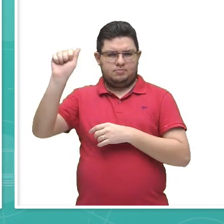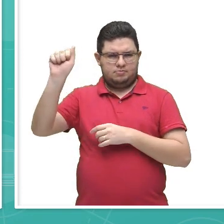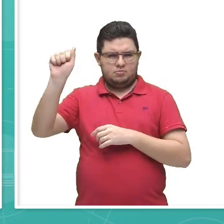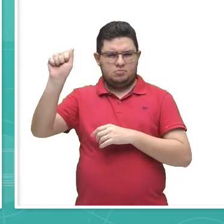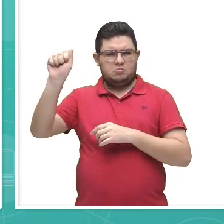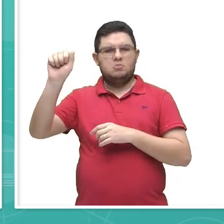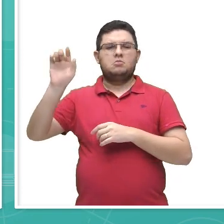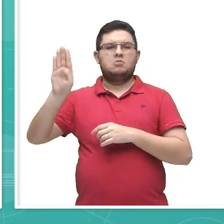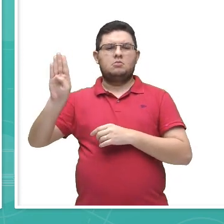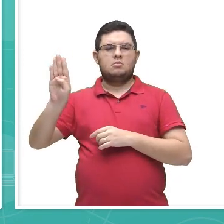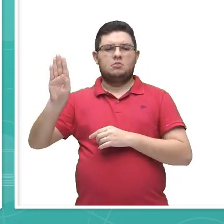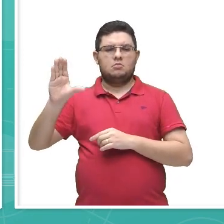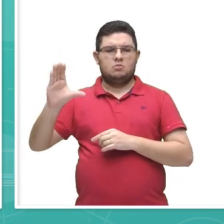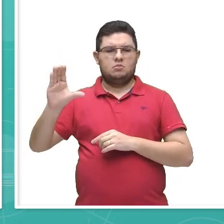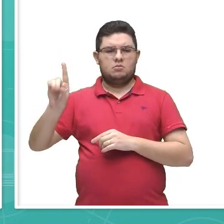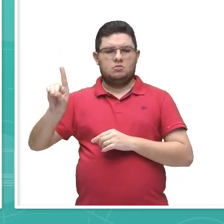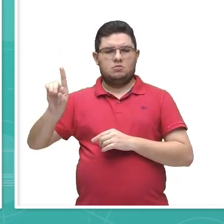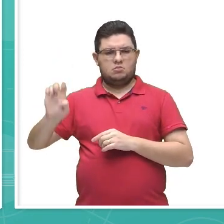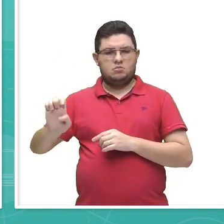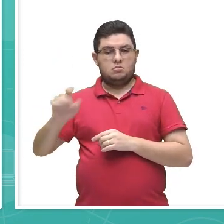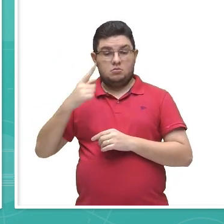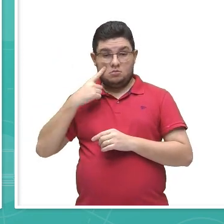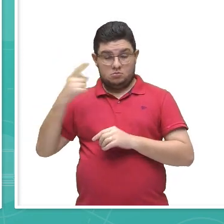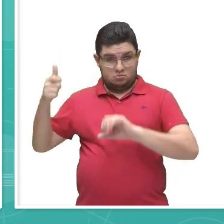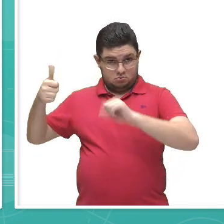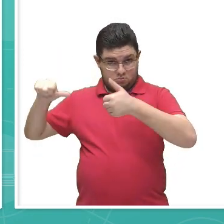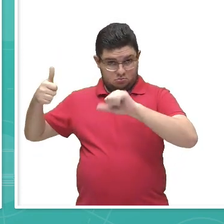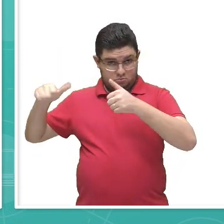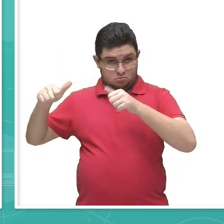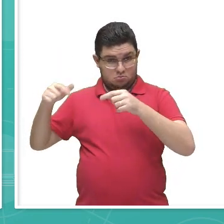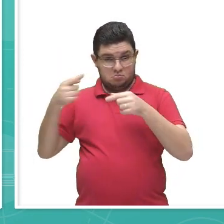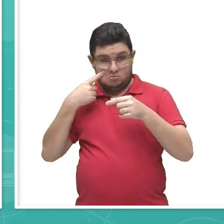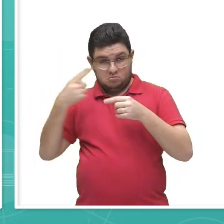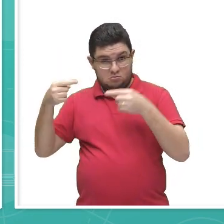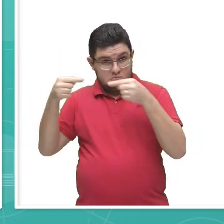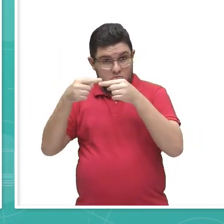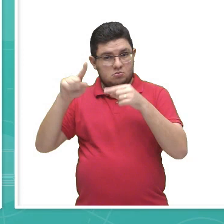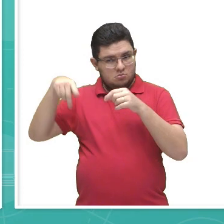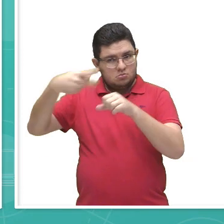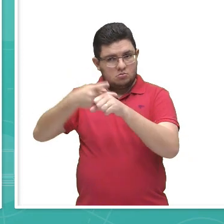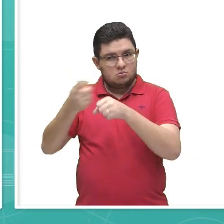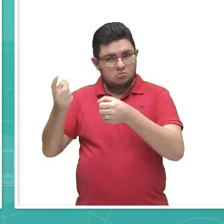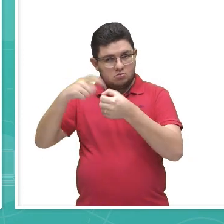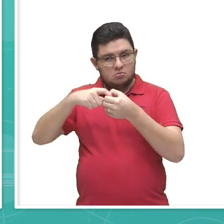palavras formando uma pergunta? Então, analisem bem, daqui a pouco a gente conversa novamente. Bye!